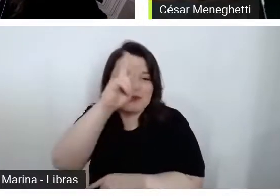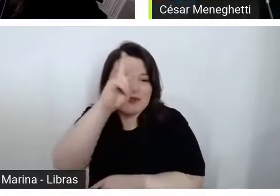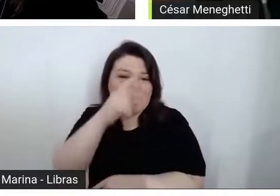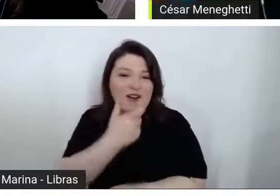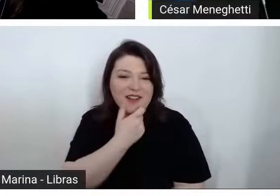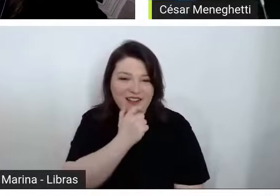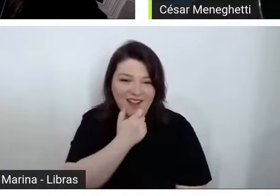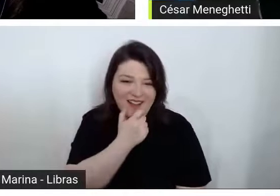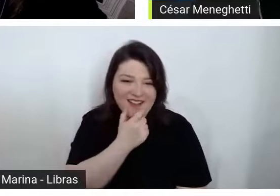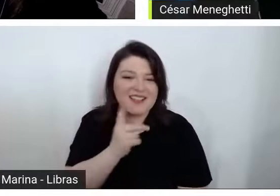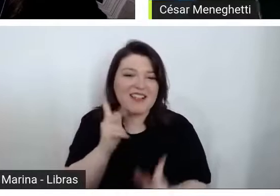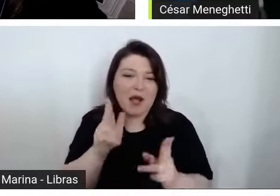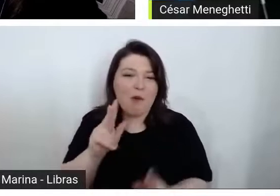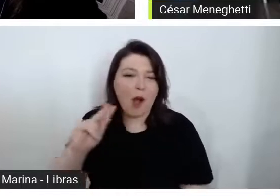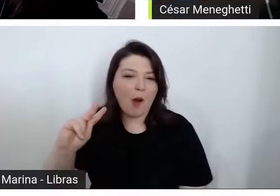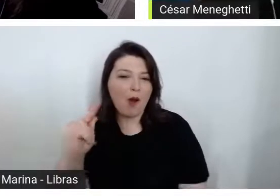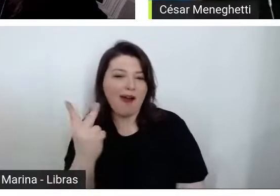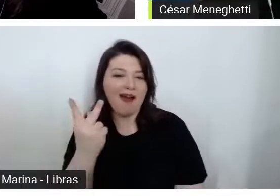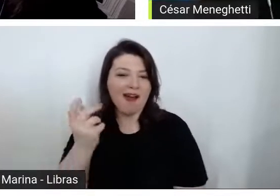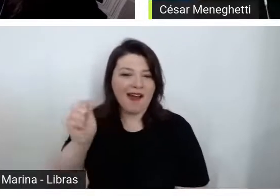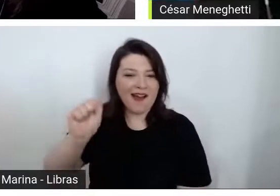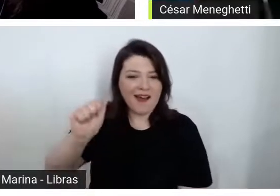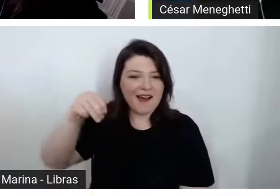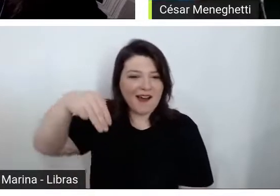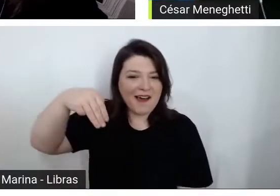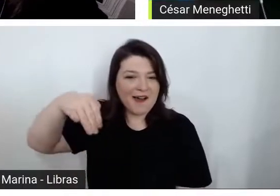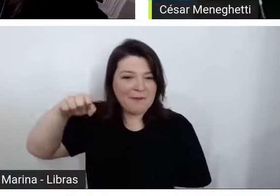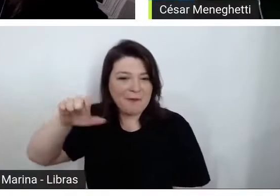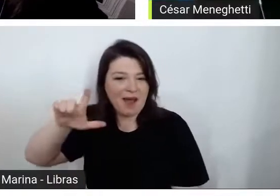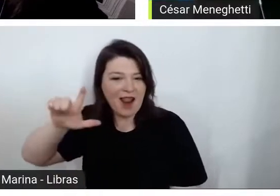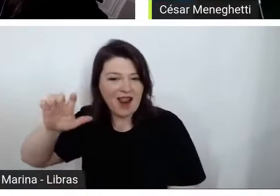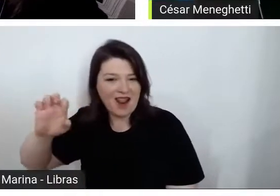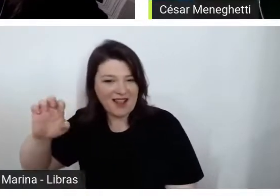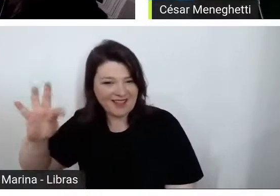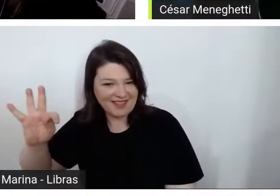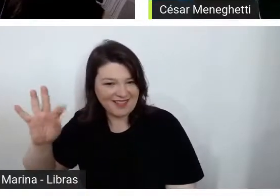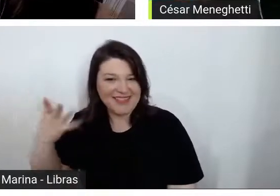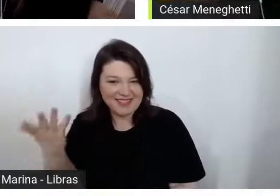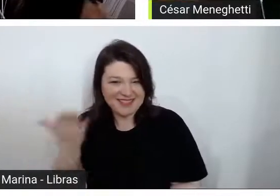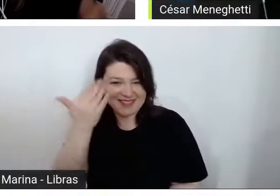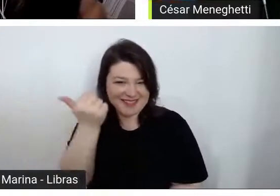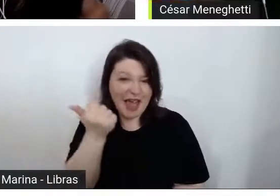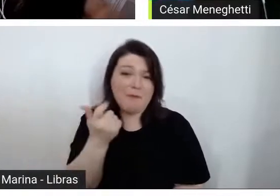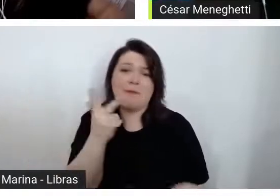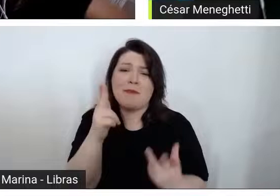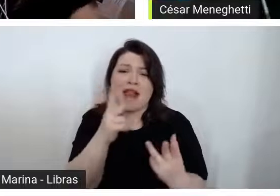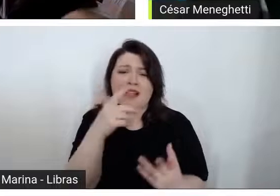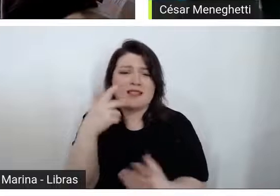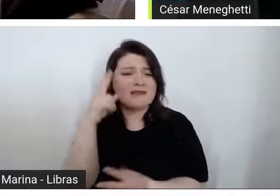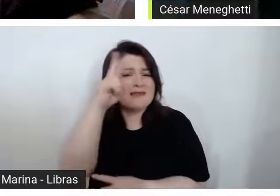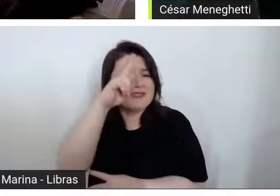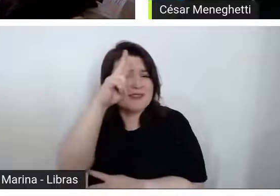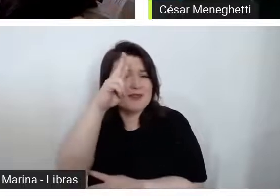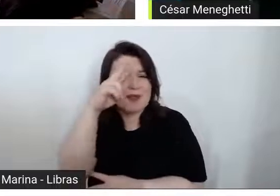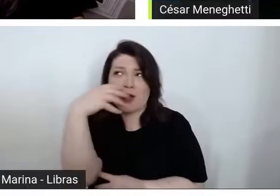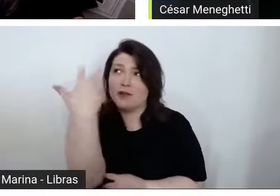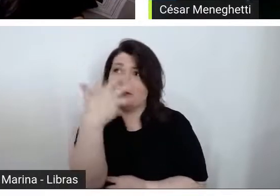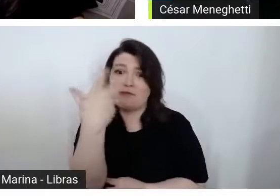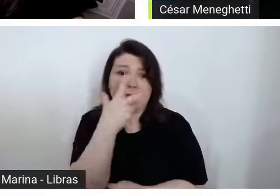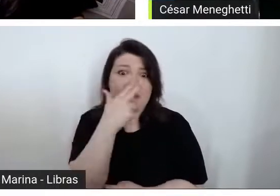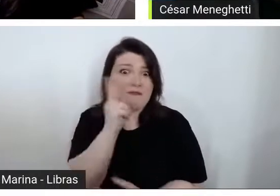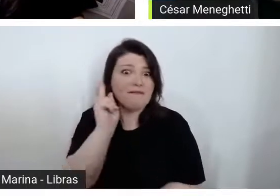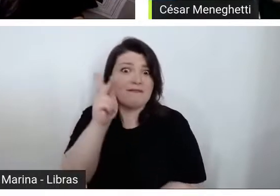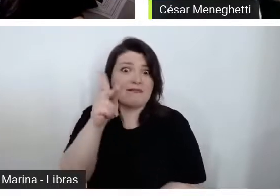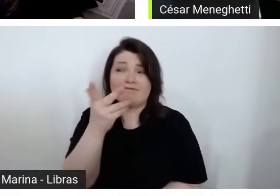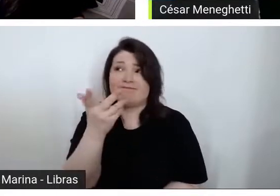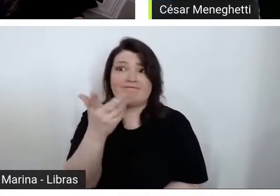1984, todas as histórias de amor inglesas são impossíveis, né? Nunca dá certo. Então, foi mais uma... O roteiro era desse meu amigo